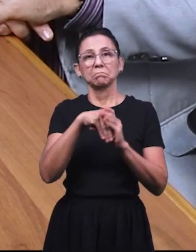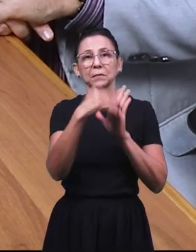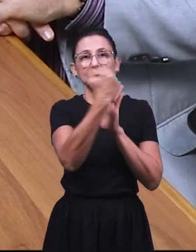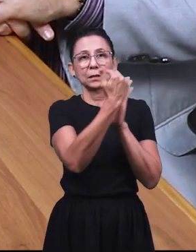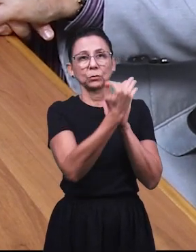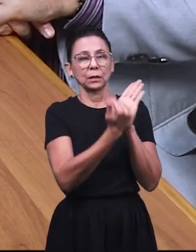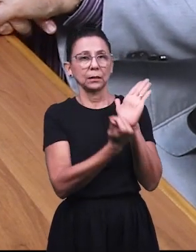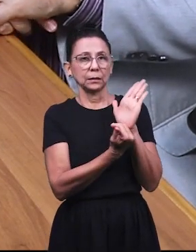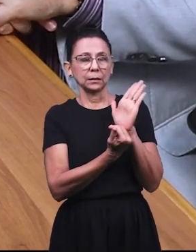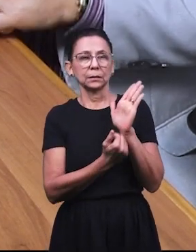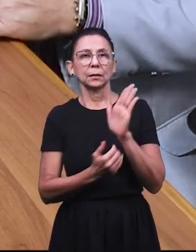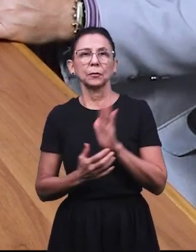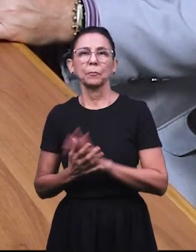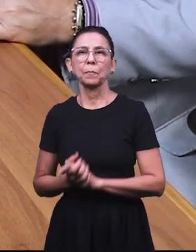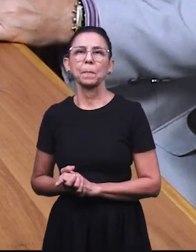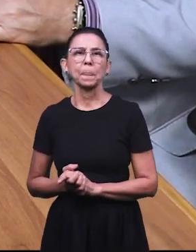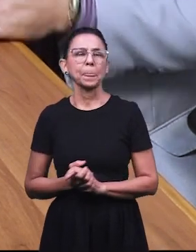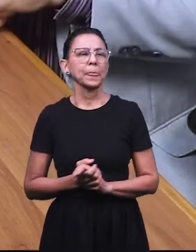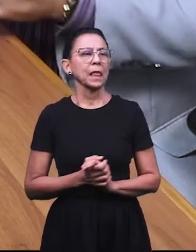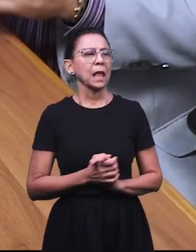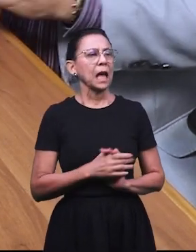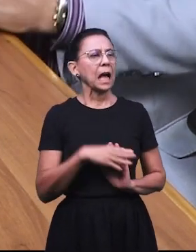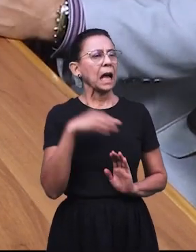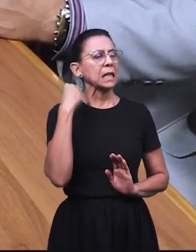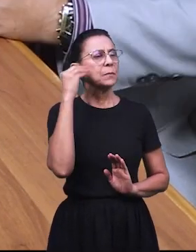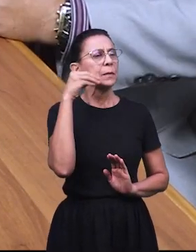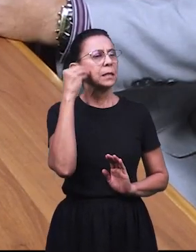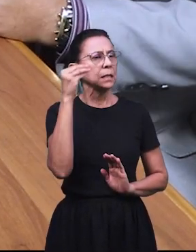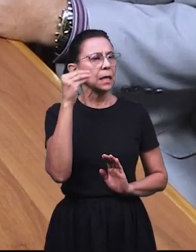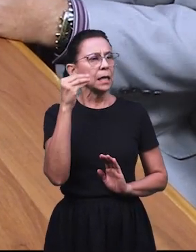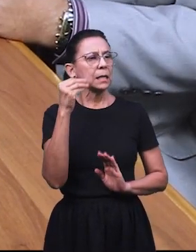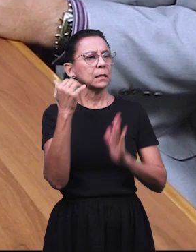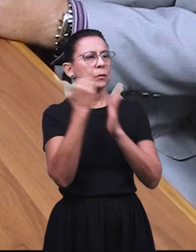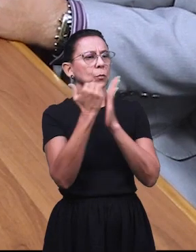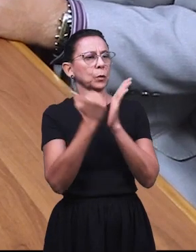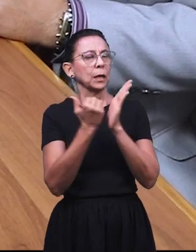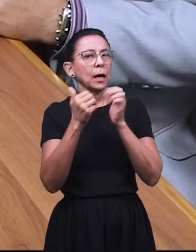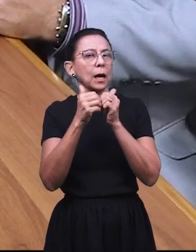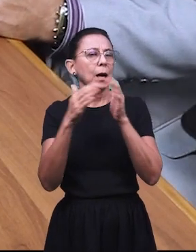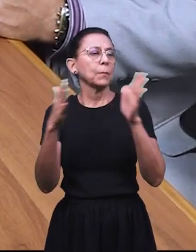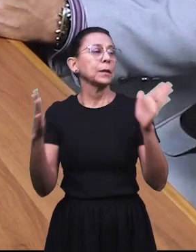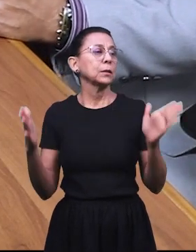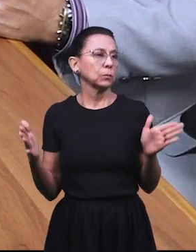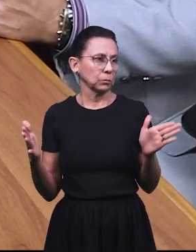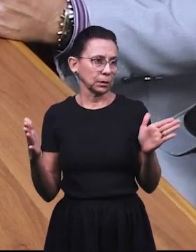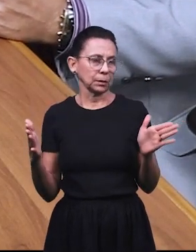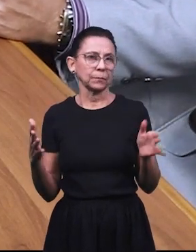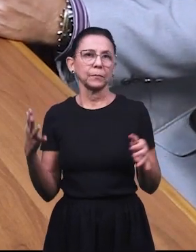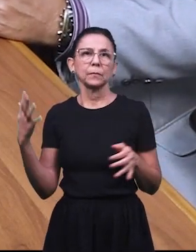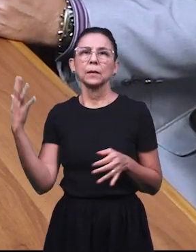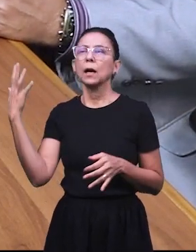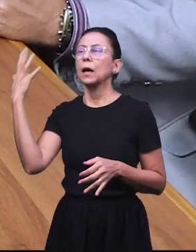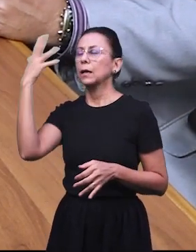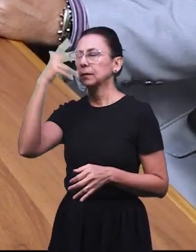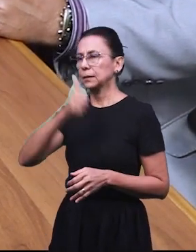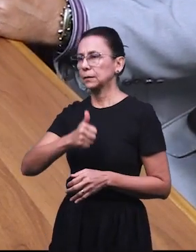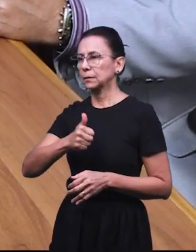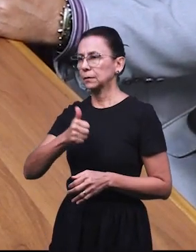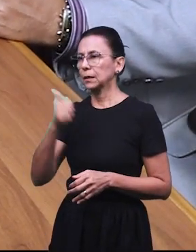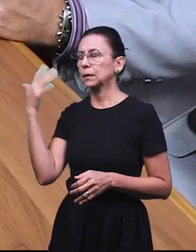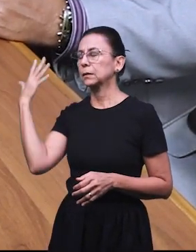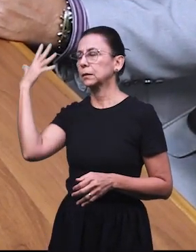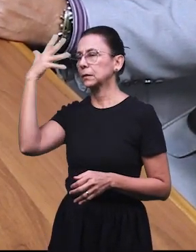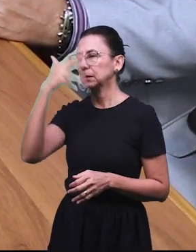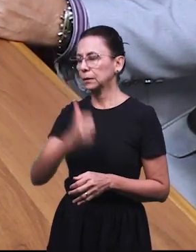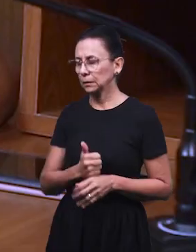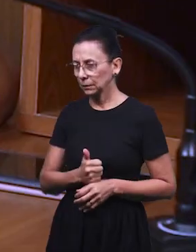resposta, né? Mas que está aqui, a Carol colocou aqui no roteiro, vou fazer a pergunta. Como é que foi a experiência da vinheta do